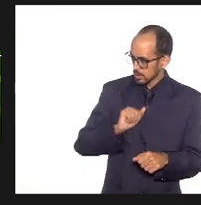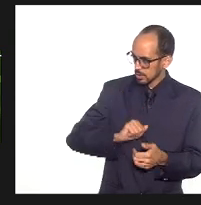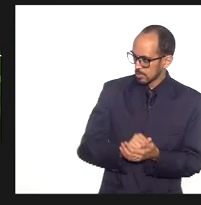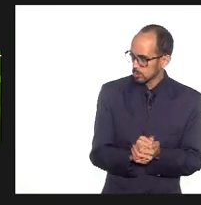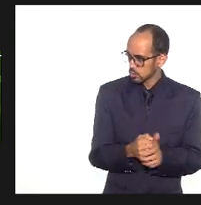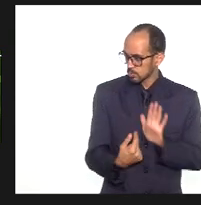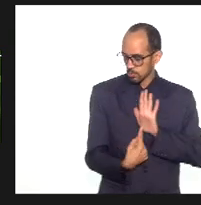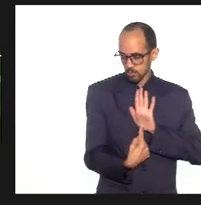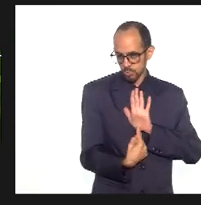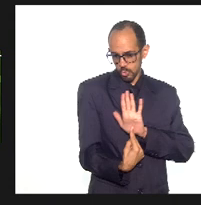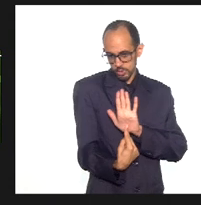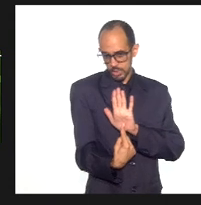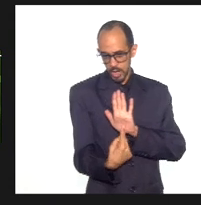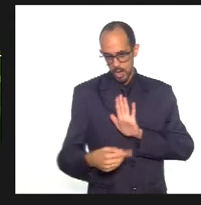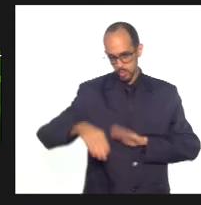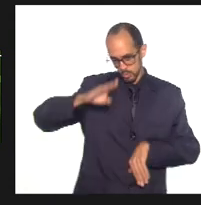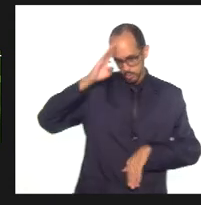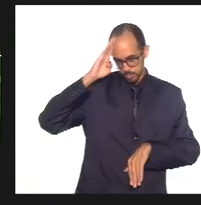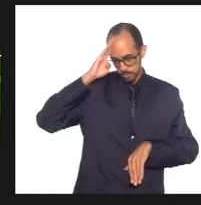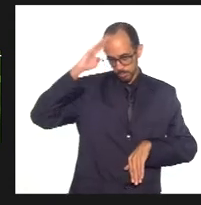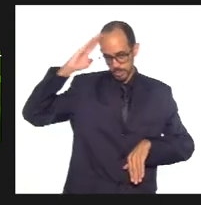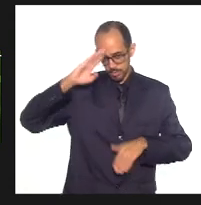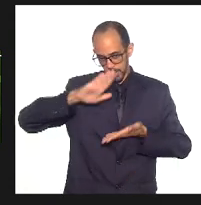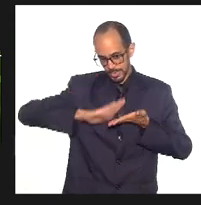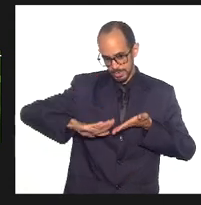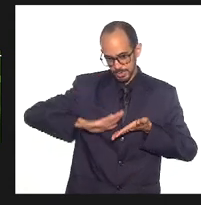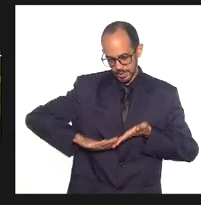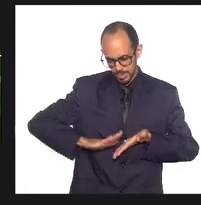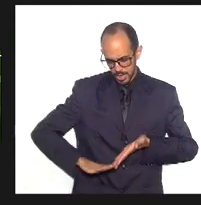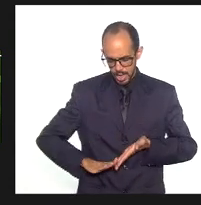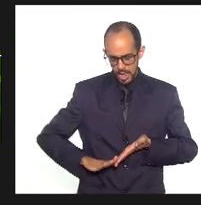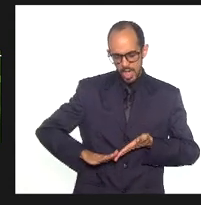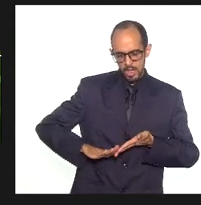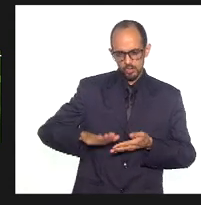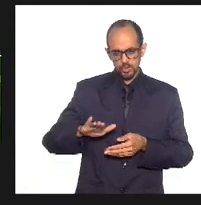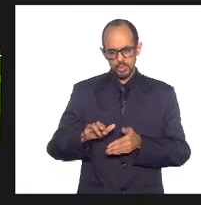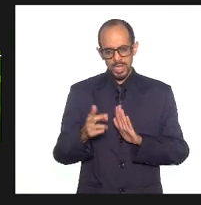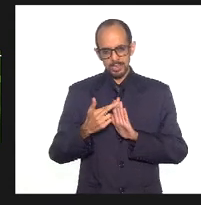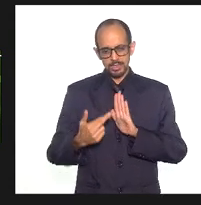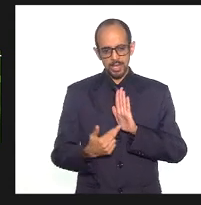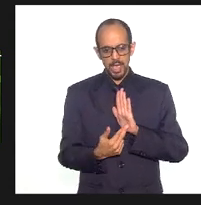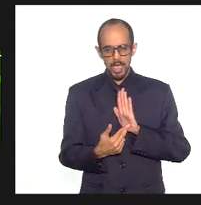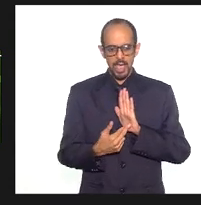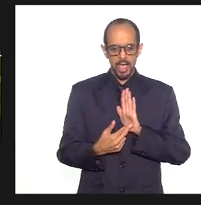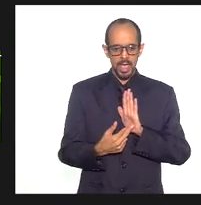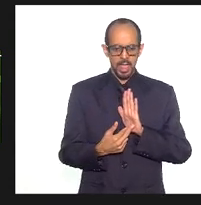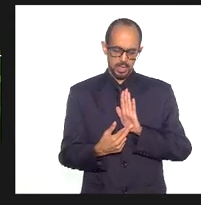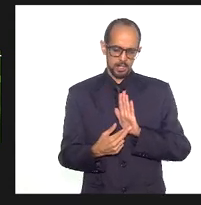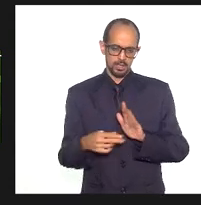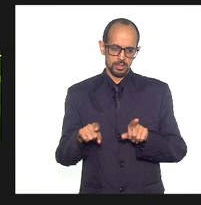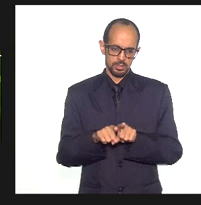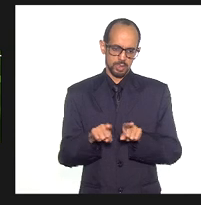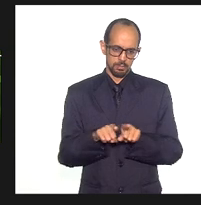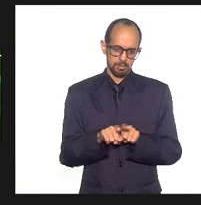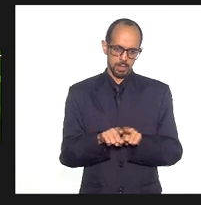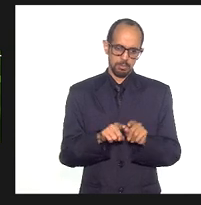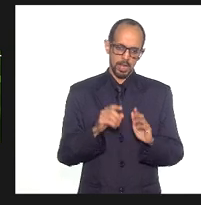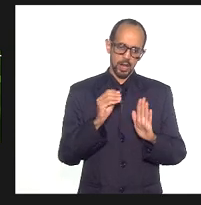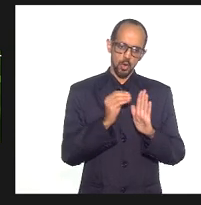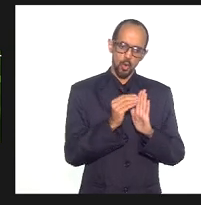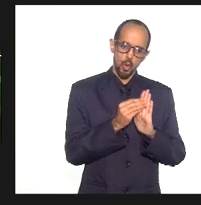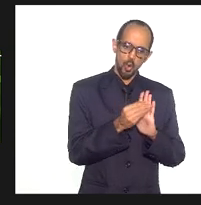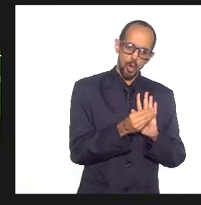os principais gastos e critérios de rateio, foram objeto aí de diversas indagações, né? A parte dos